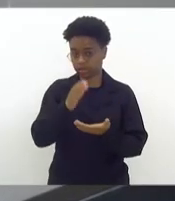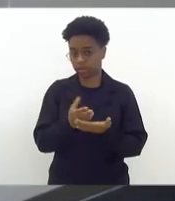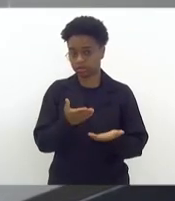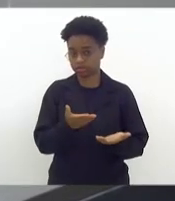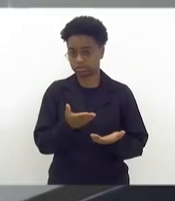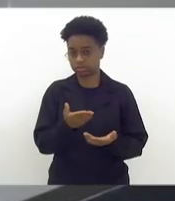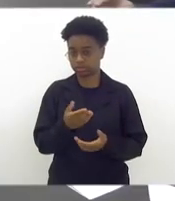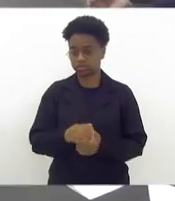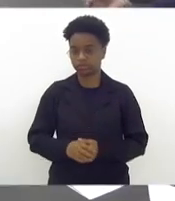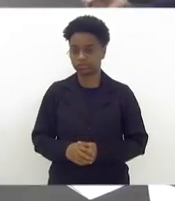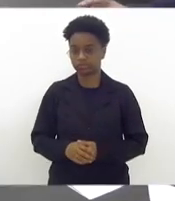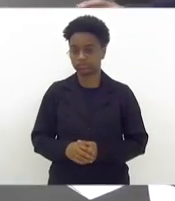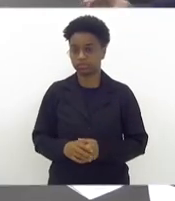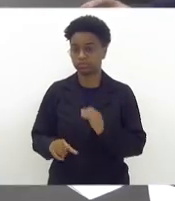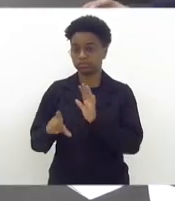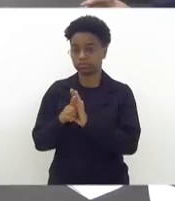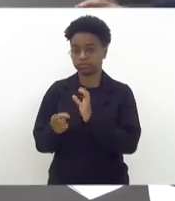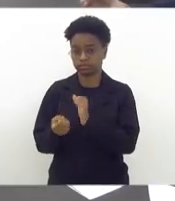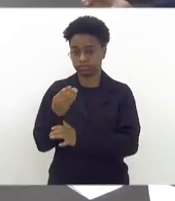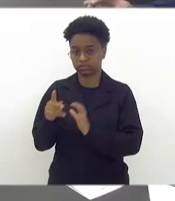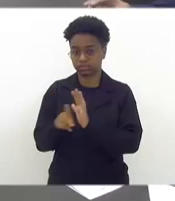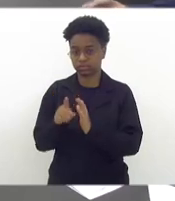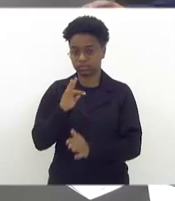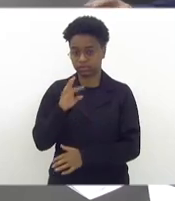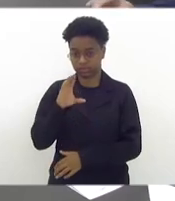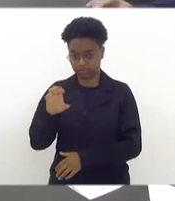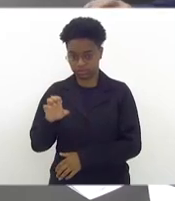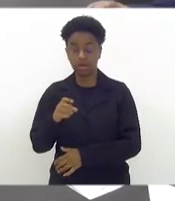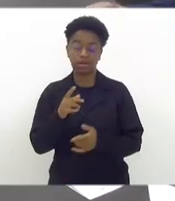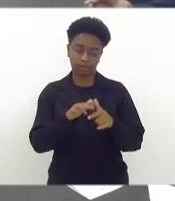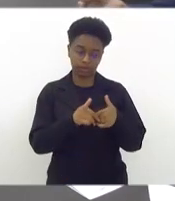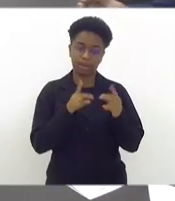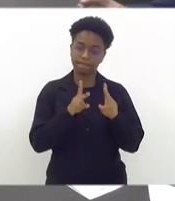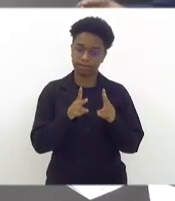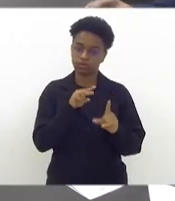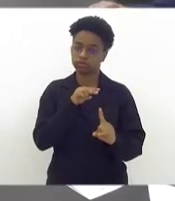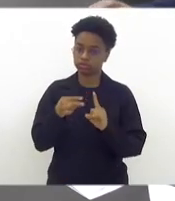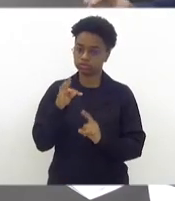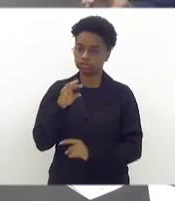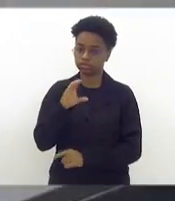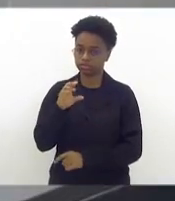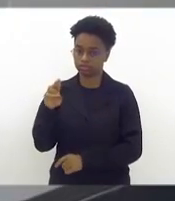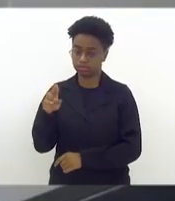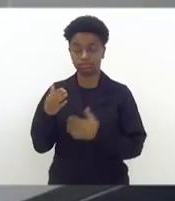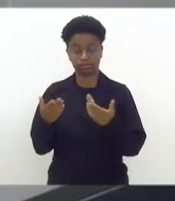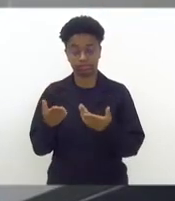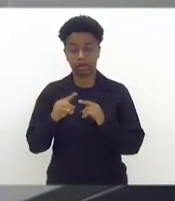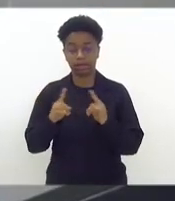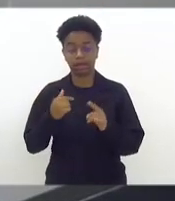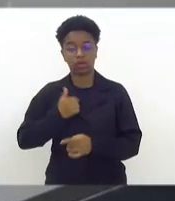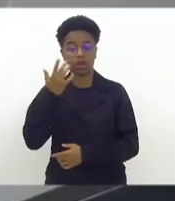foi oriunda do TCE. Do TCE também, por isso a mesma lógica do TCU. Mas, enfim, acho que é